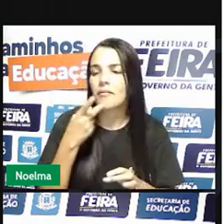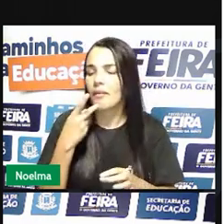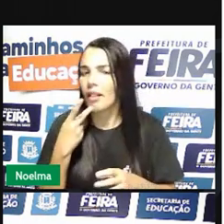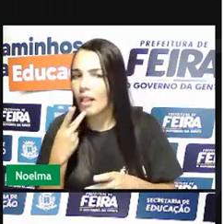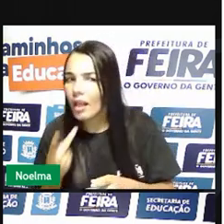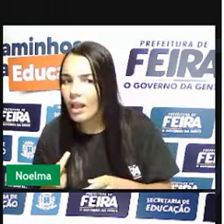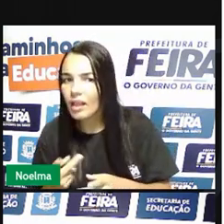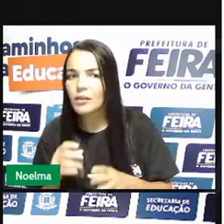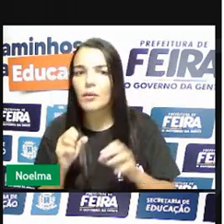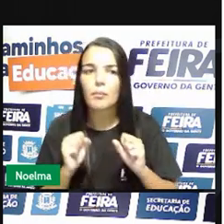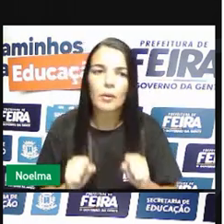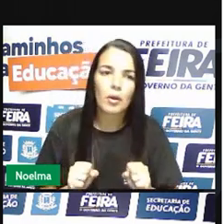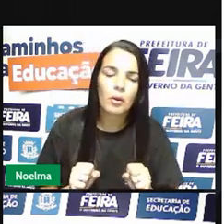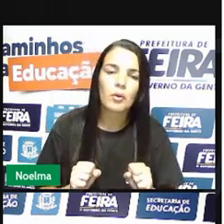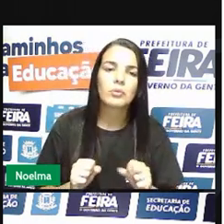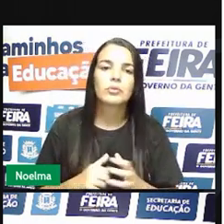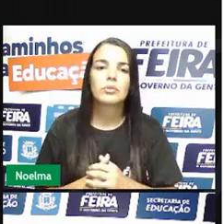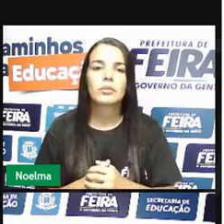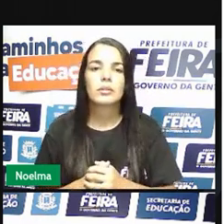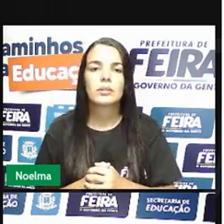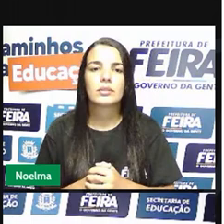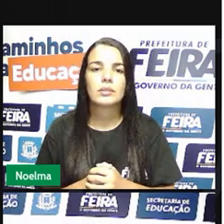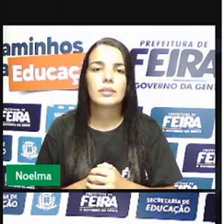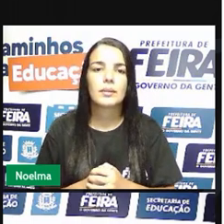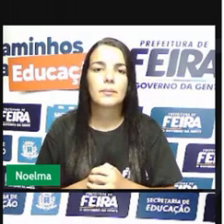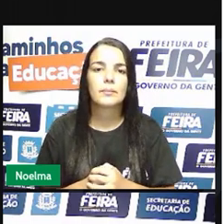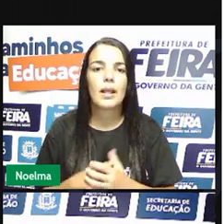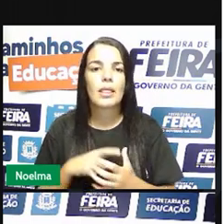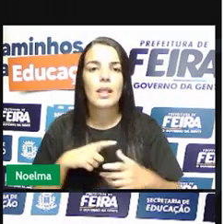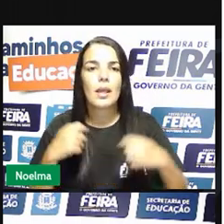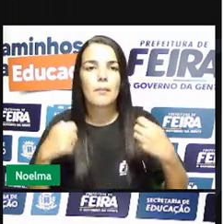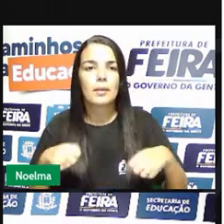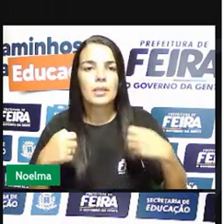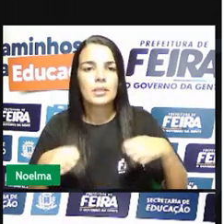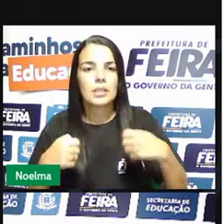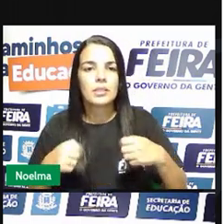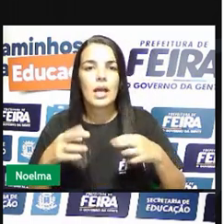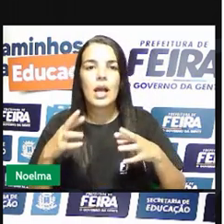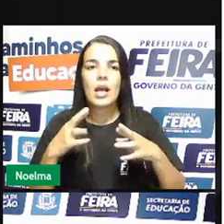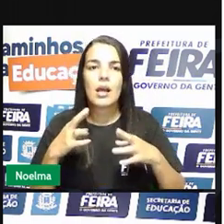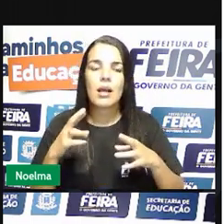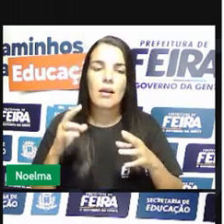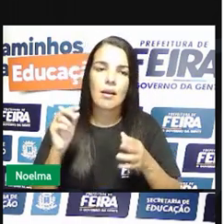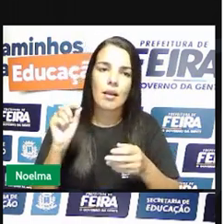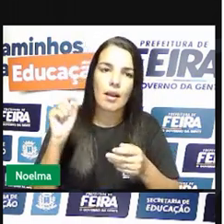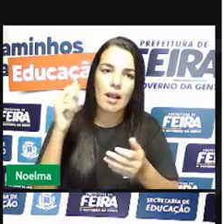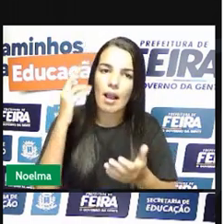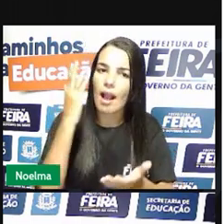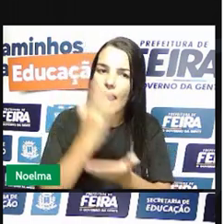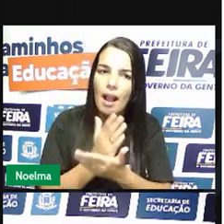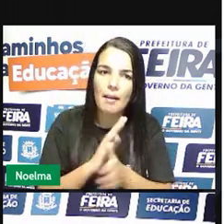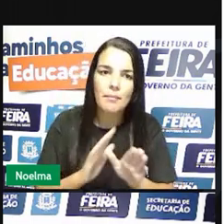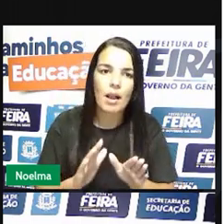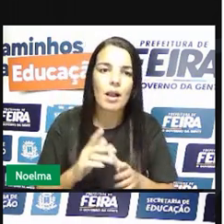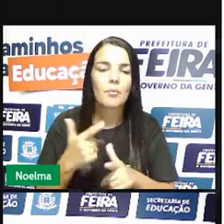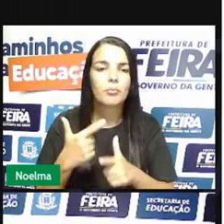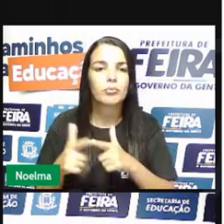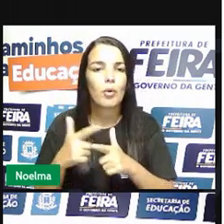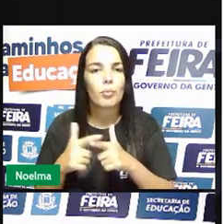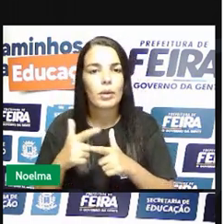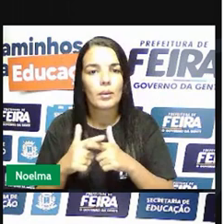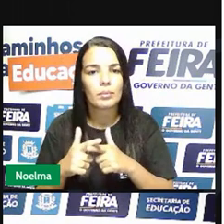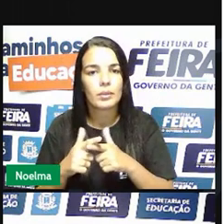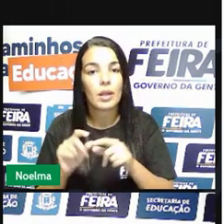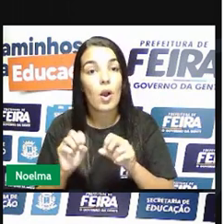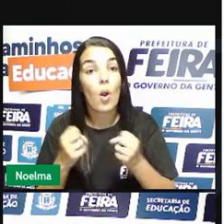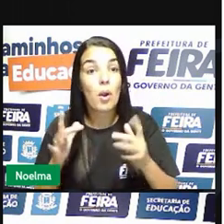mencionado, desta forma, portanto, medidas são necessárias para resolver o impasse, ou então vocês podem colocar,